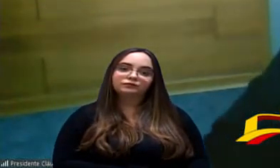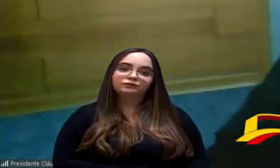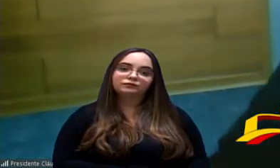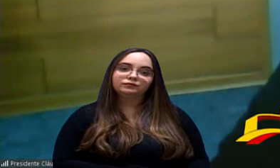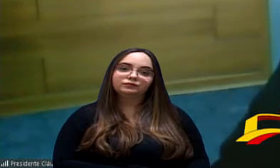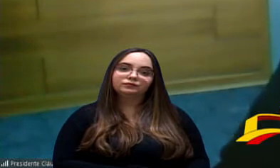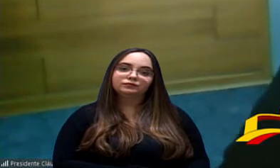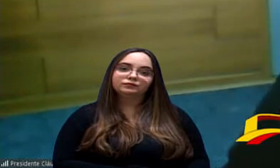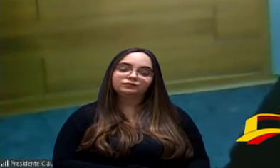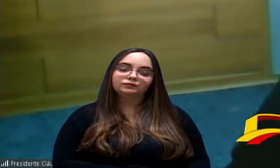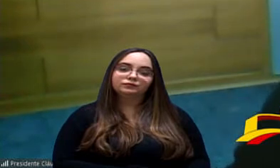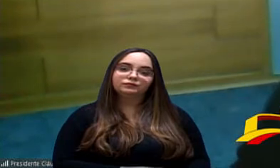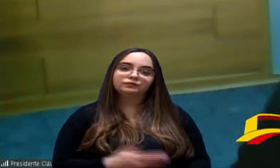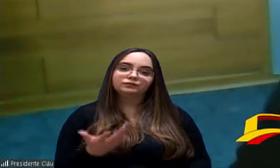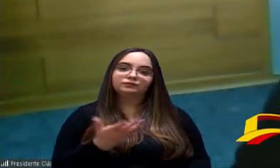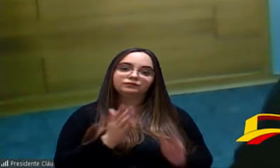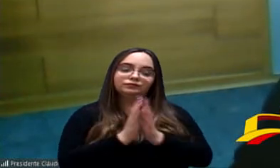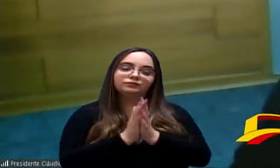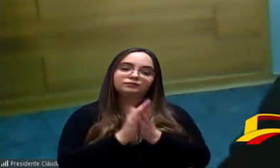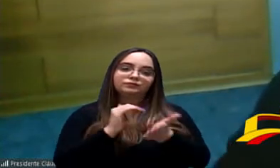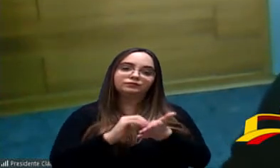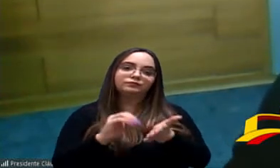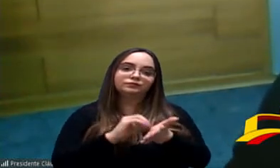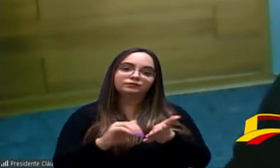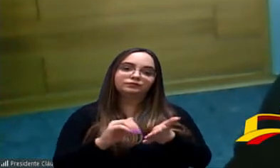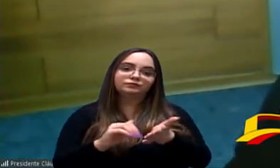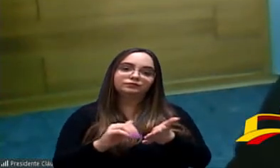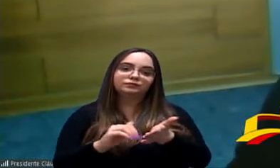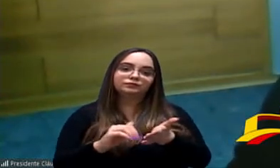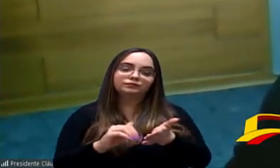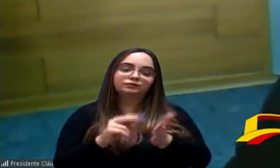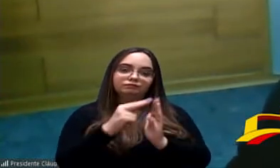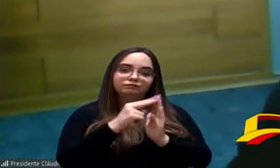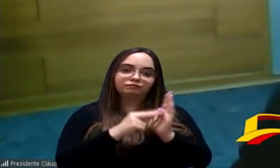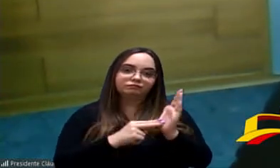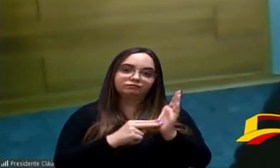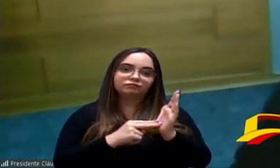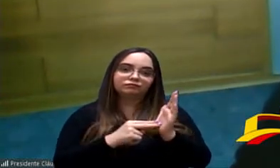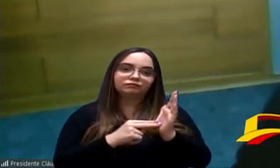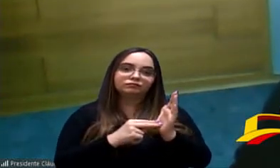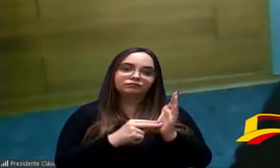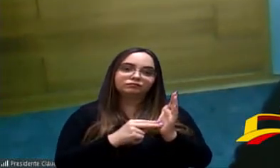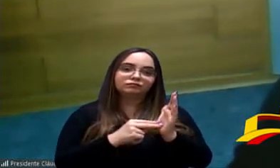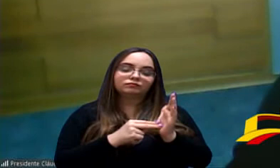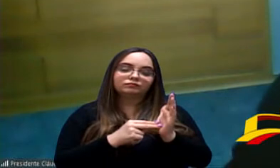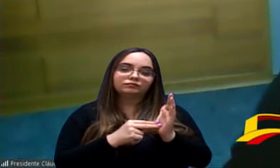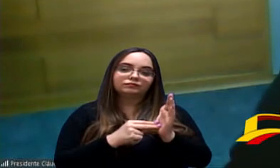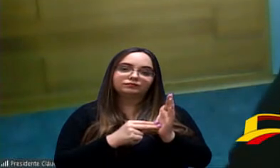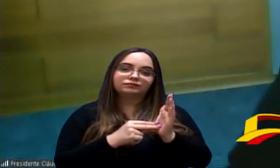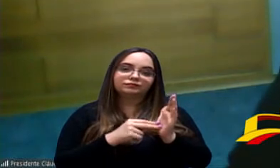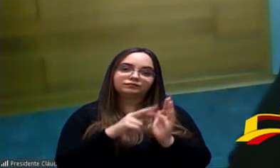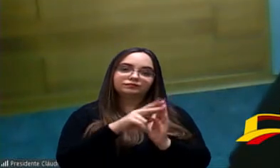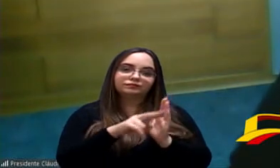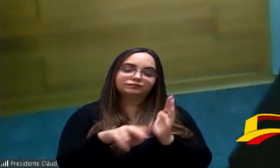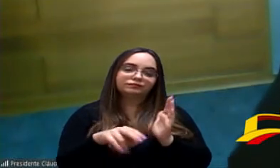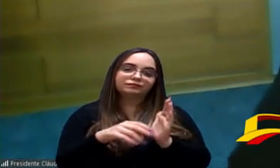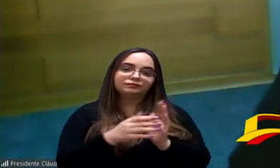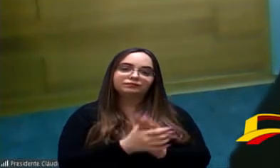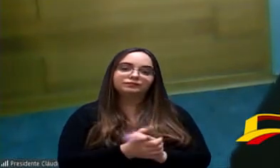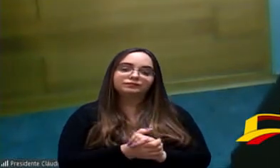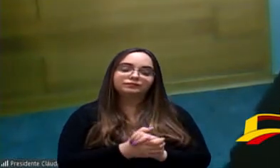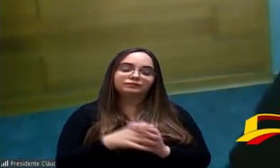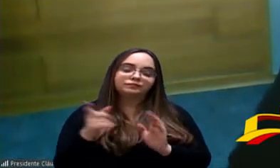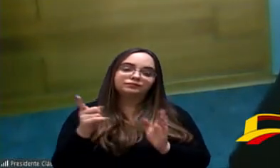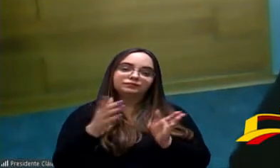Nesse momento, eu gostaria que o nosso secretário fizesse a leitura das indicações. Regimental, o pedido do